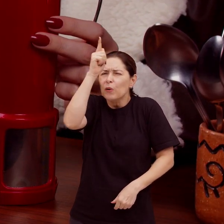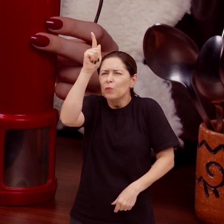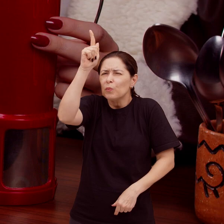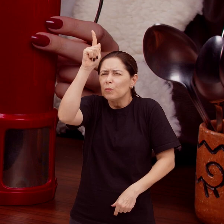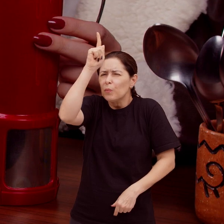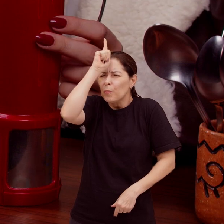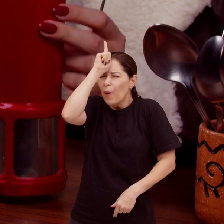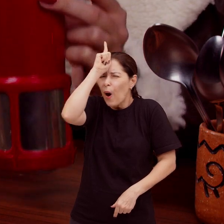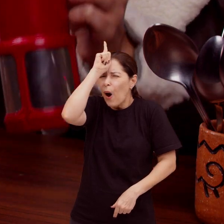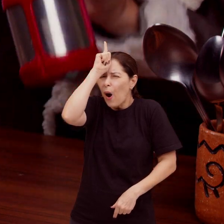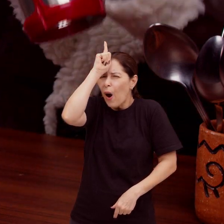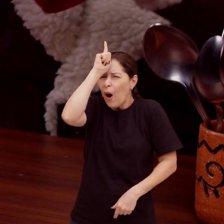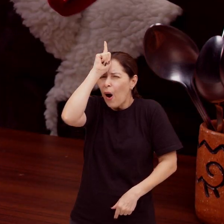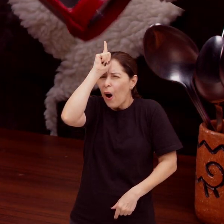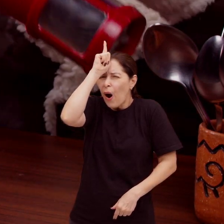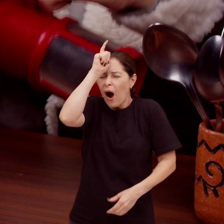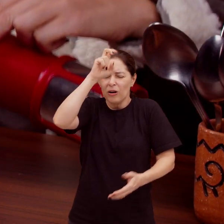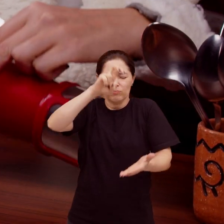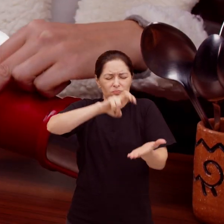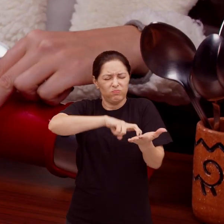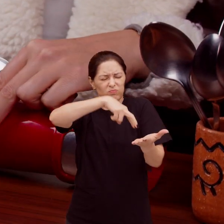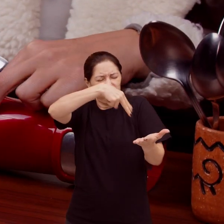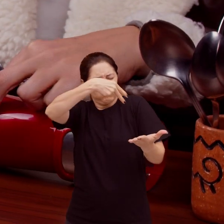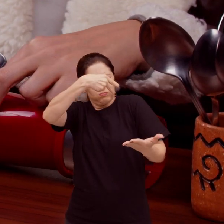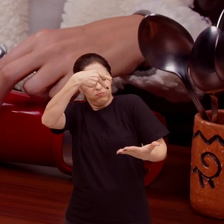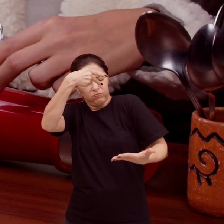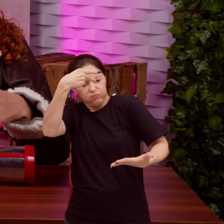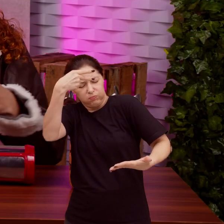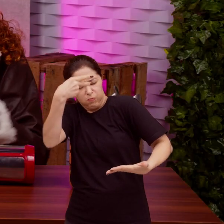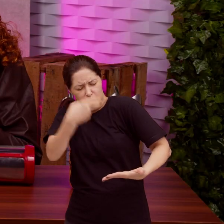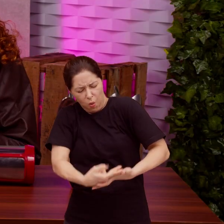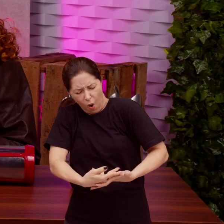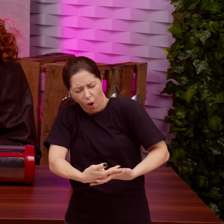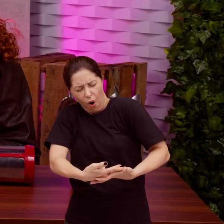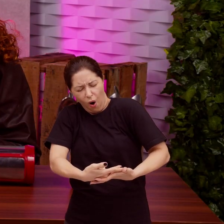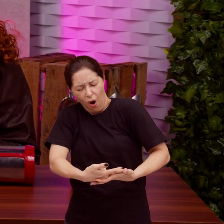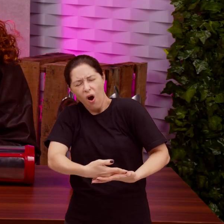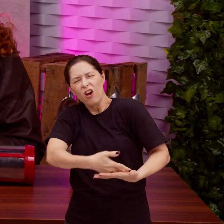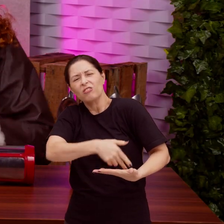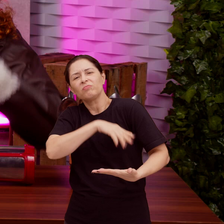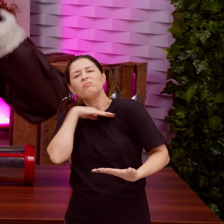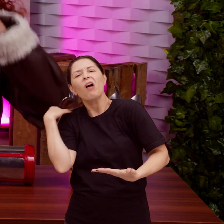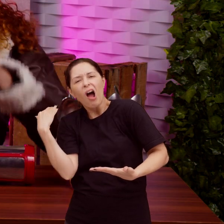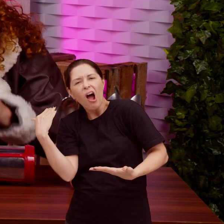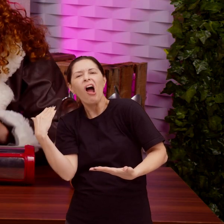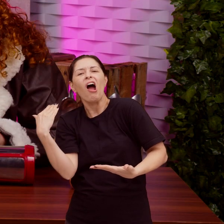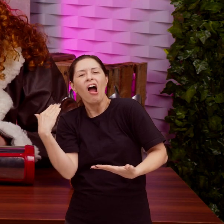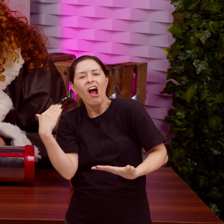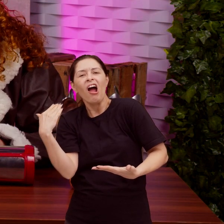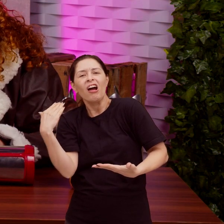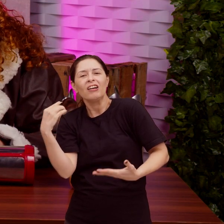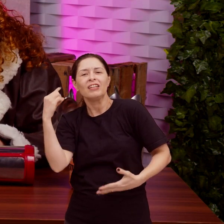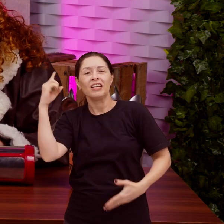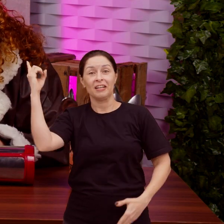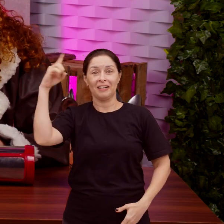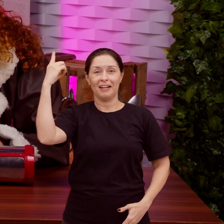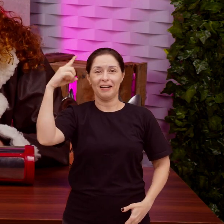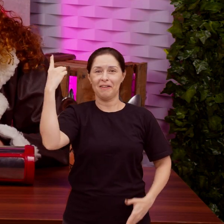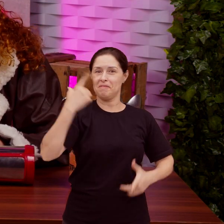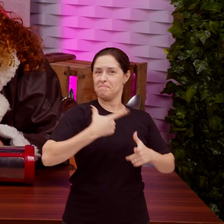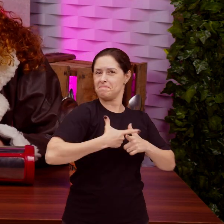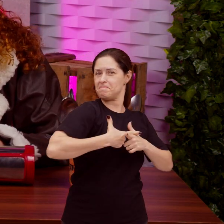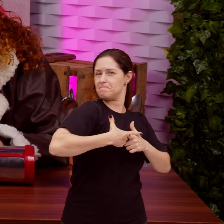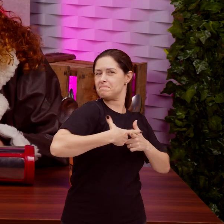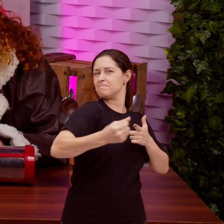gigante Golias, que caiu na hora e foi derrotado pelo jovem Davi,